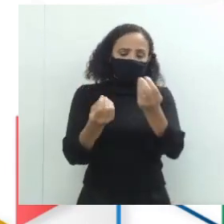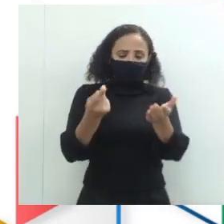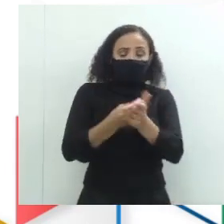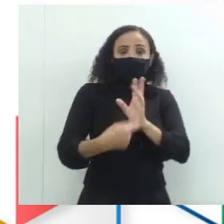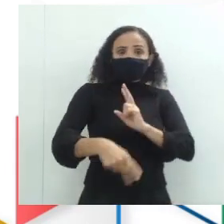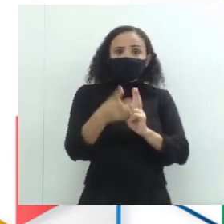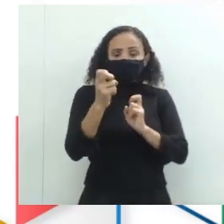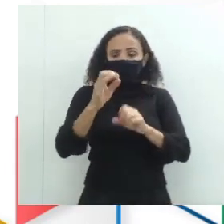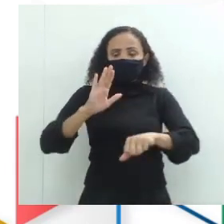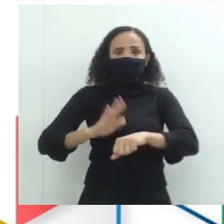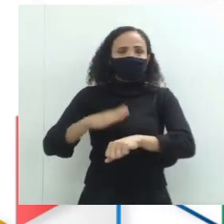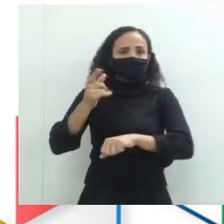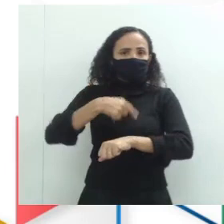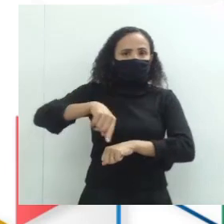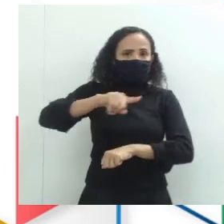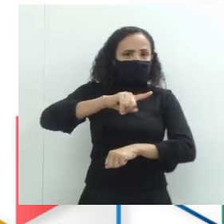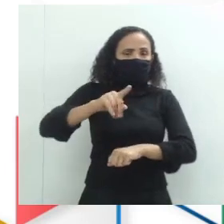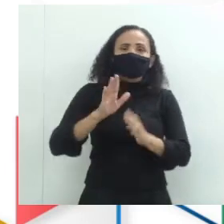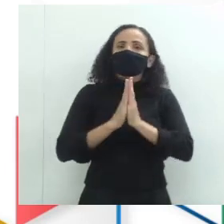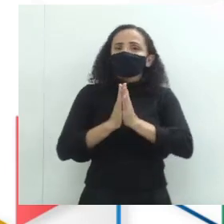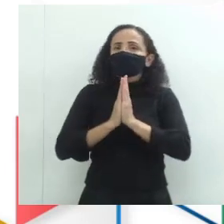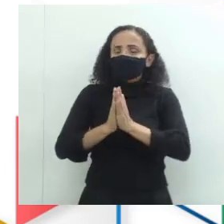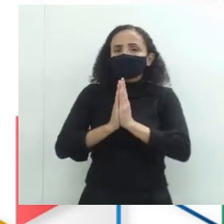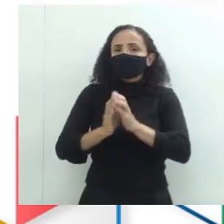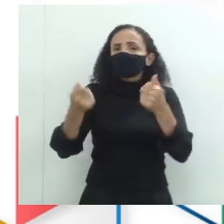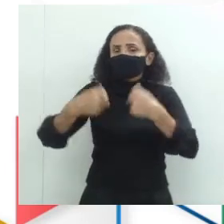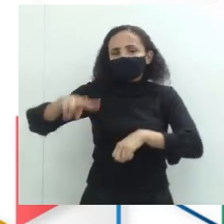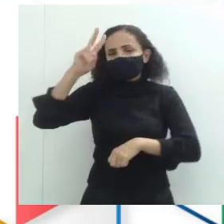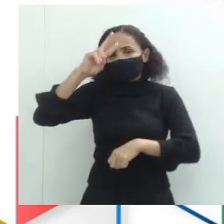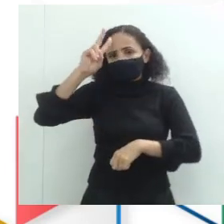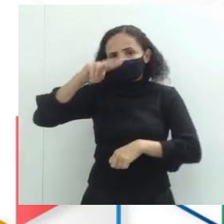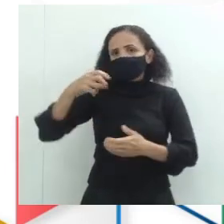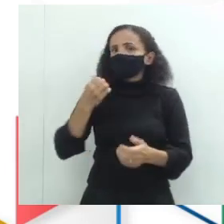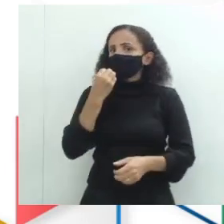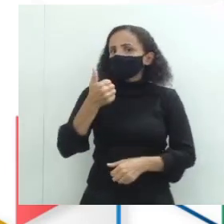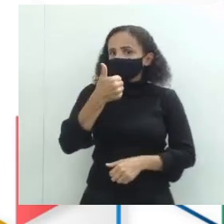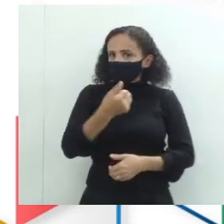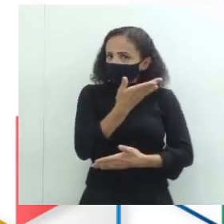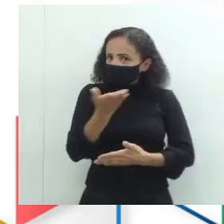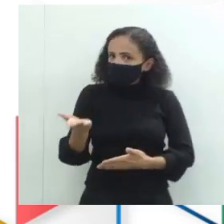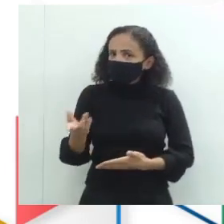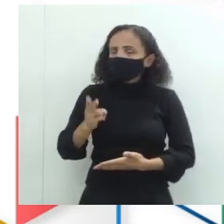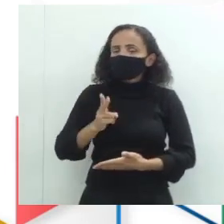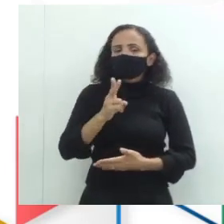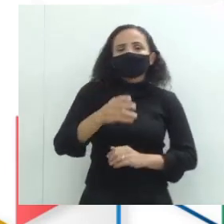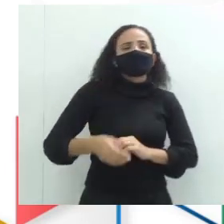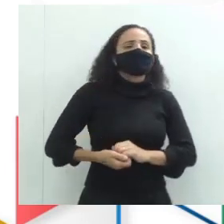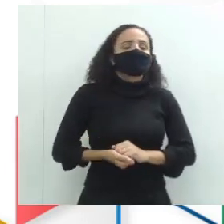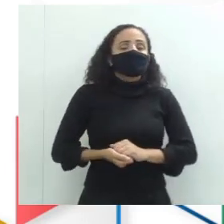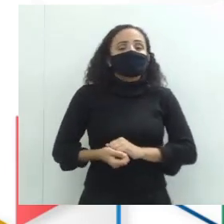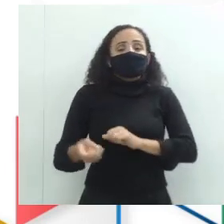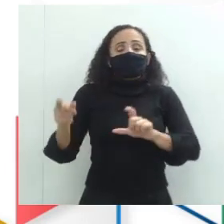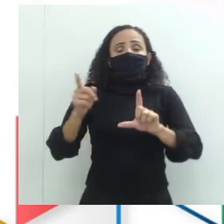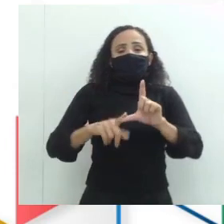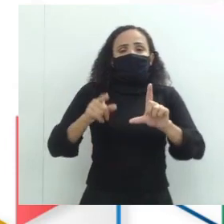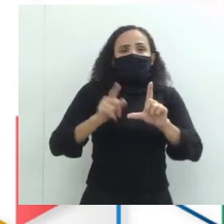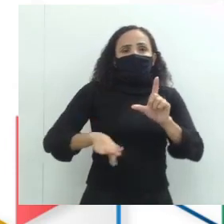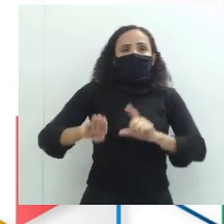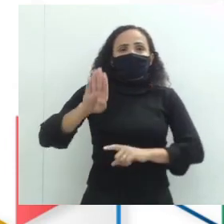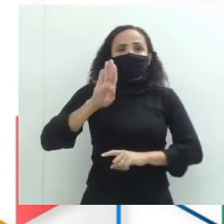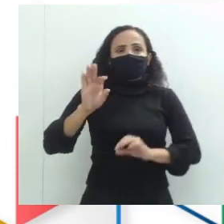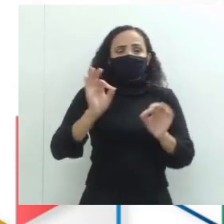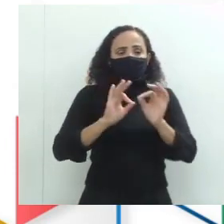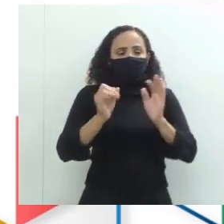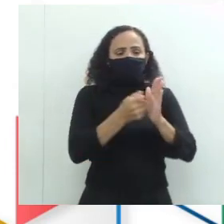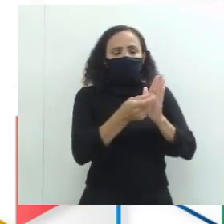vão ver mais à frente isso em álgebra, não esquece disso, é muito importante. Tá bom? Isso é diferenciado. E o item B é: identifique e descreva